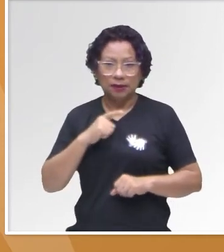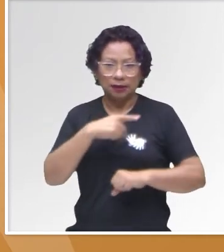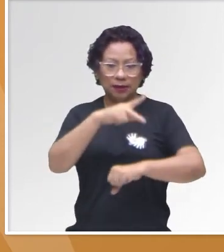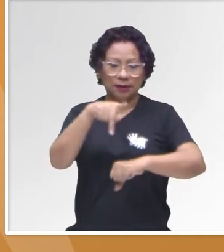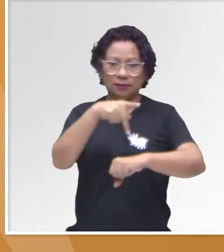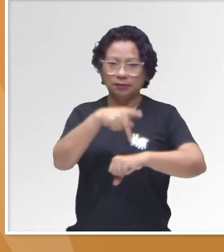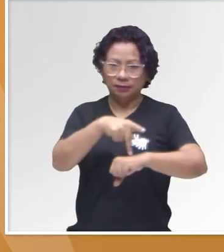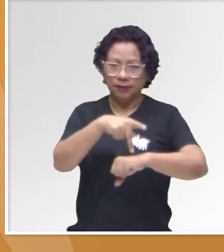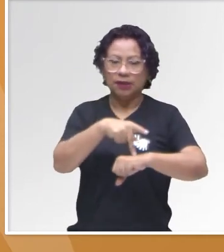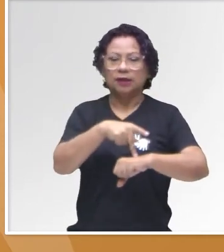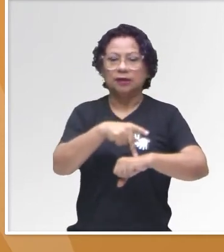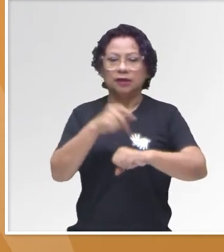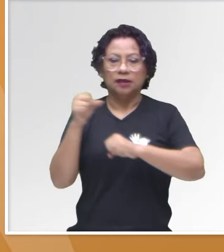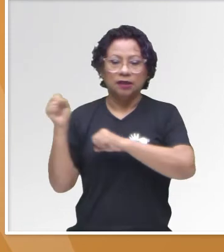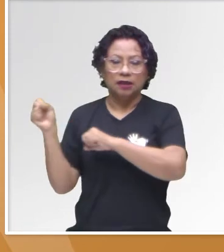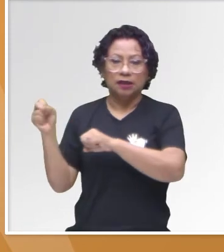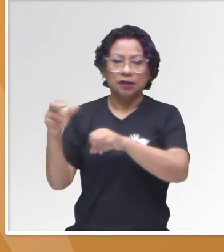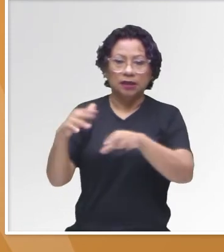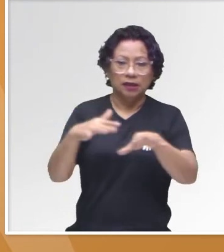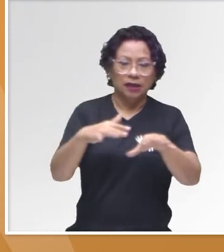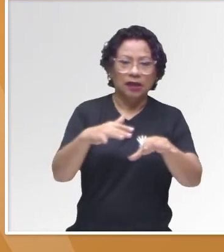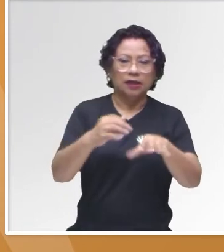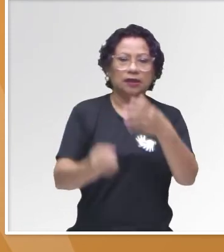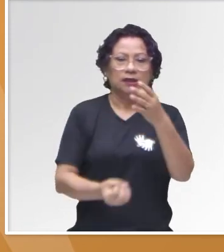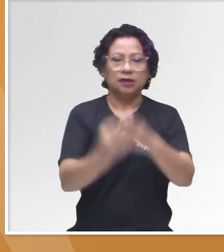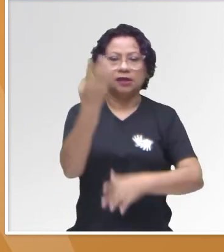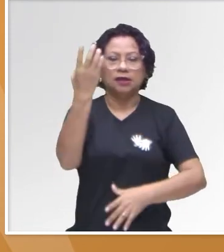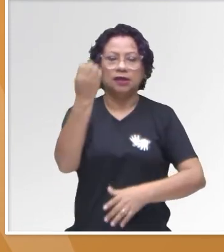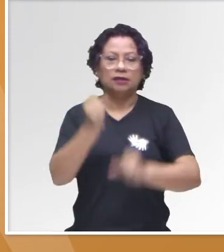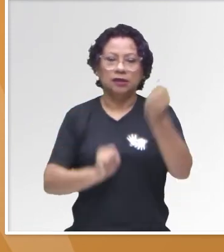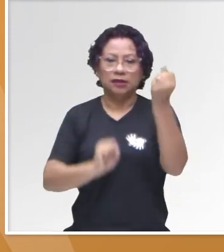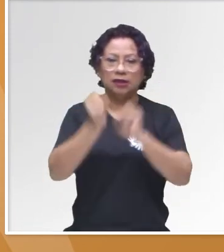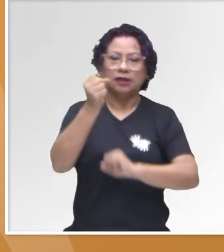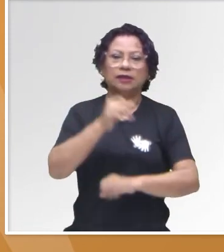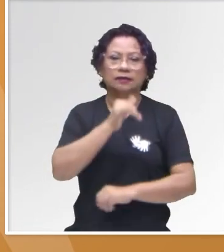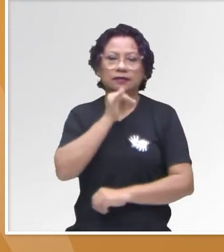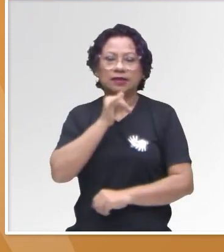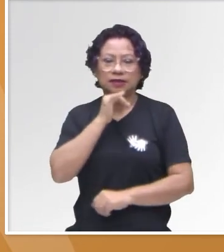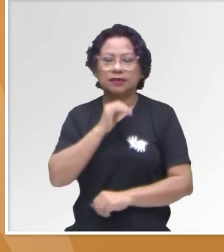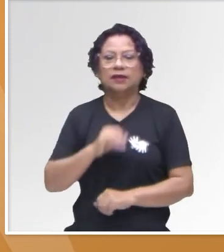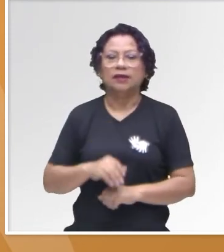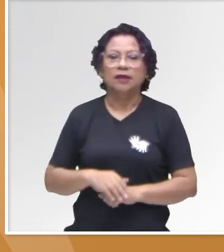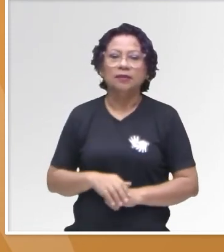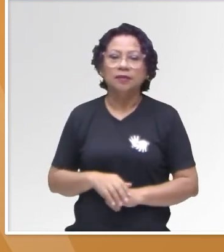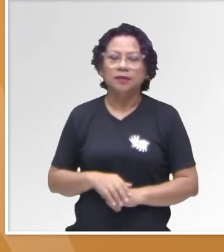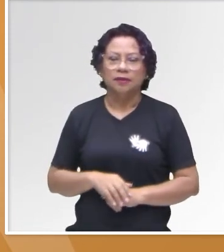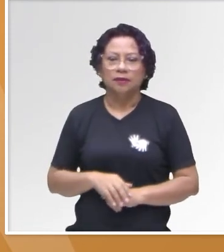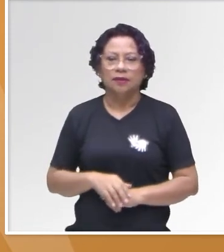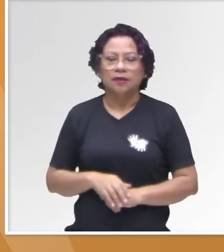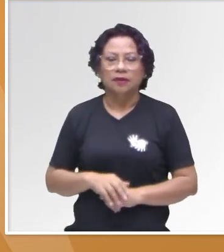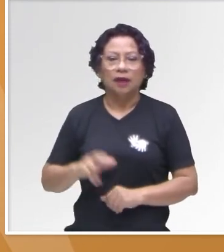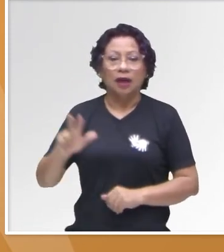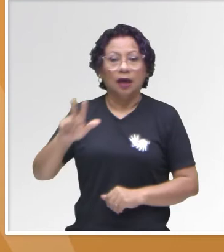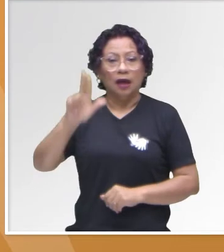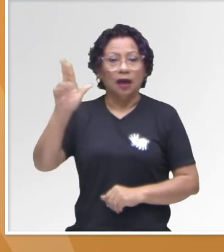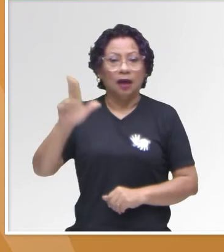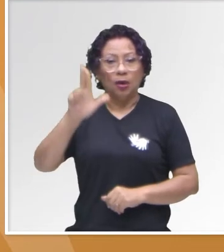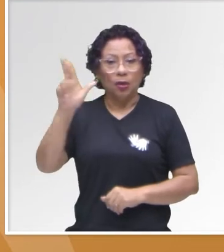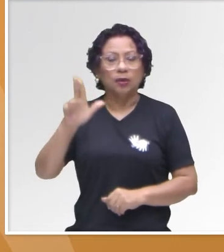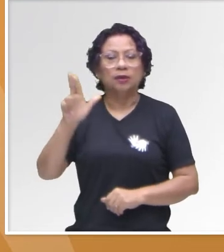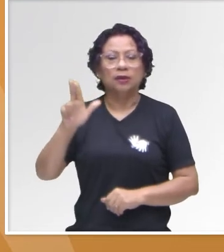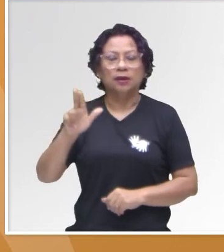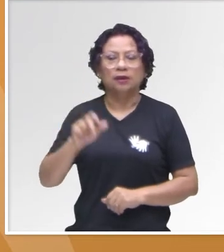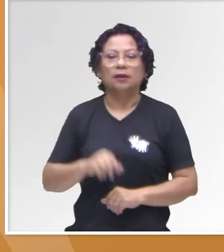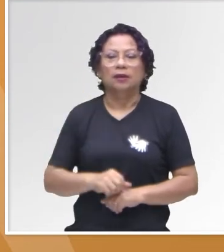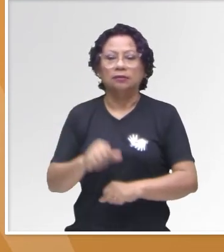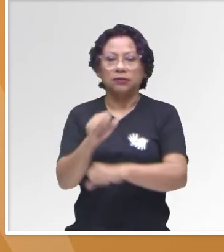da Honda, da Mercedes e também da Mitsubishi, né? Que são empresas que têm em comum a fabricação